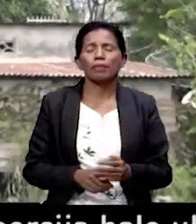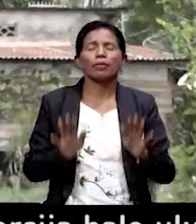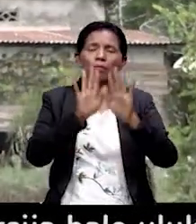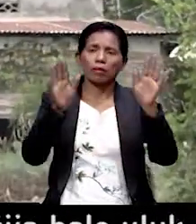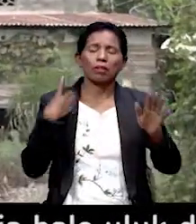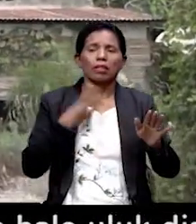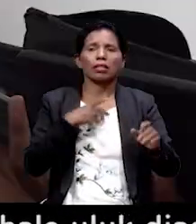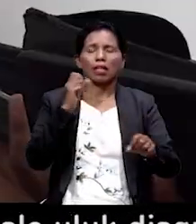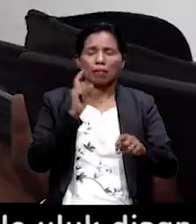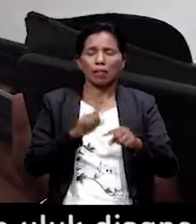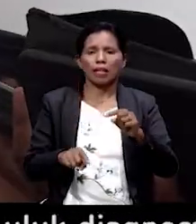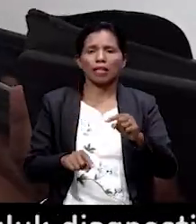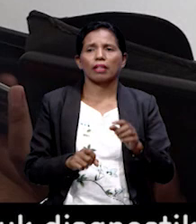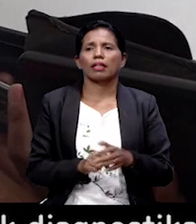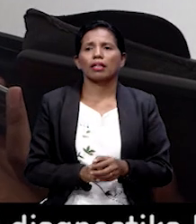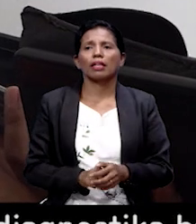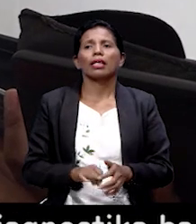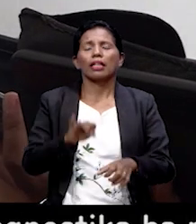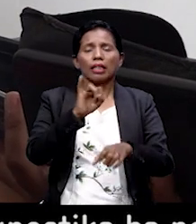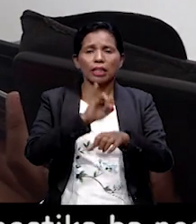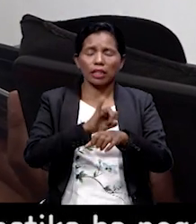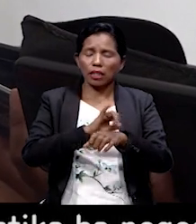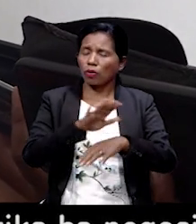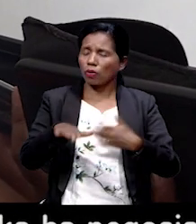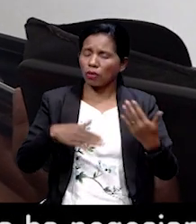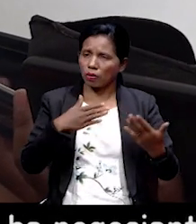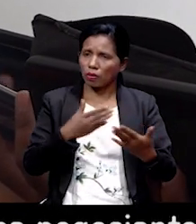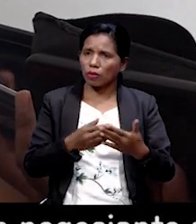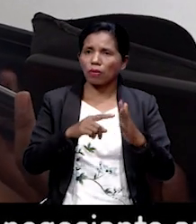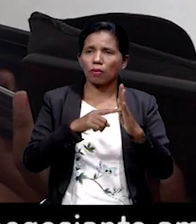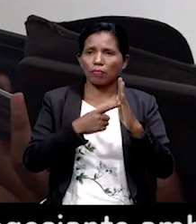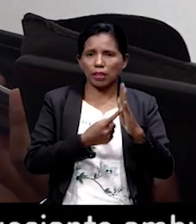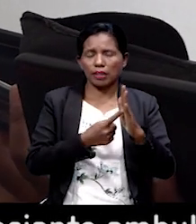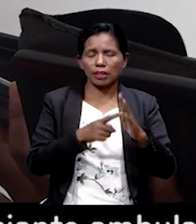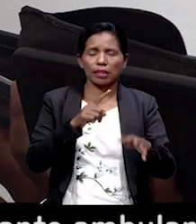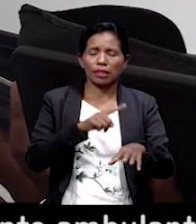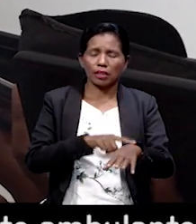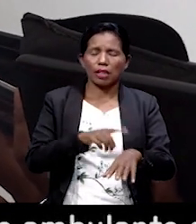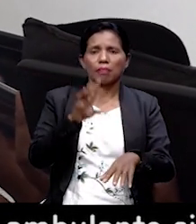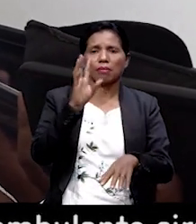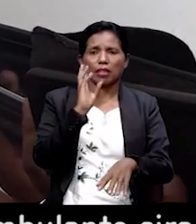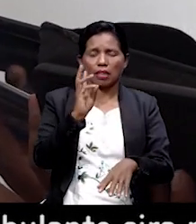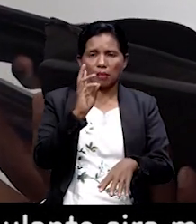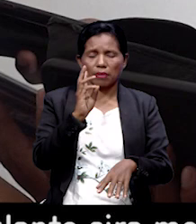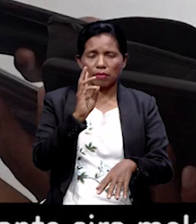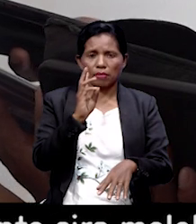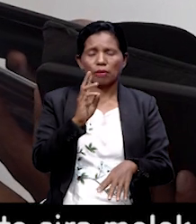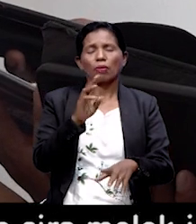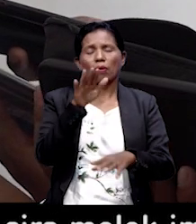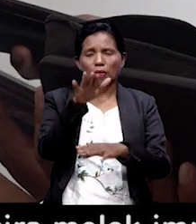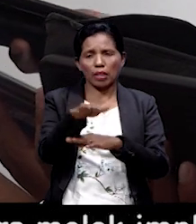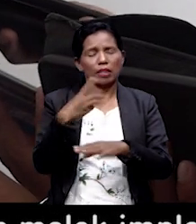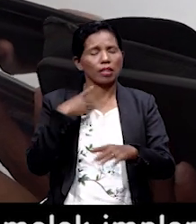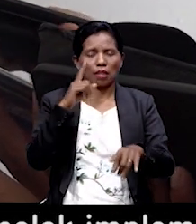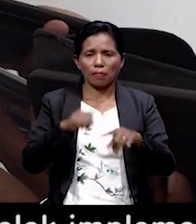saida igreja hutu hutu edil larang ya fatfating halu misa hahu tukune enda der to olorai horario barak ke ita tu hamate ahi